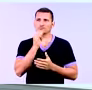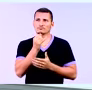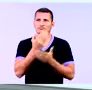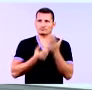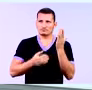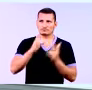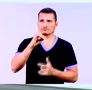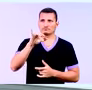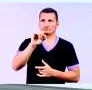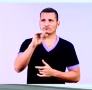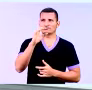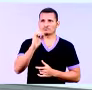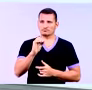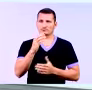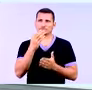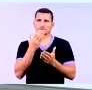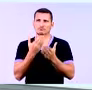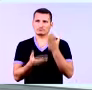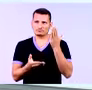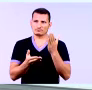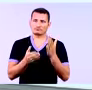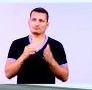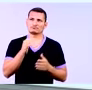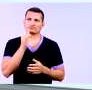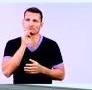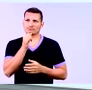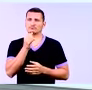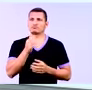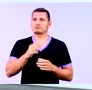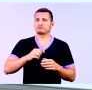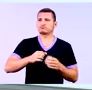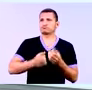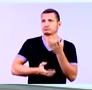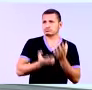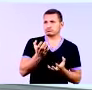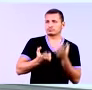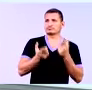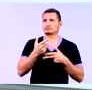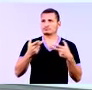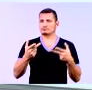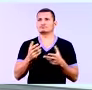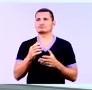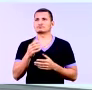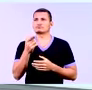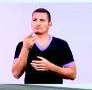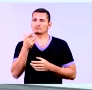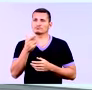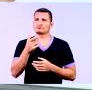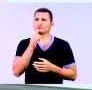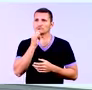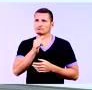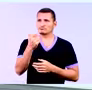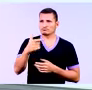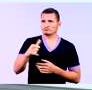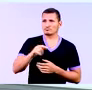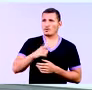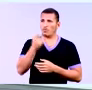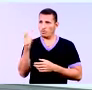se nós perdemos um equipamento em caso de uma explosão, em caso de incêndio, se nós não tivermos esses dados em um outro local, nós não vamos